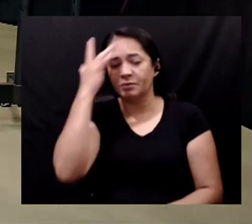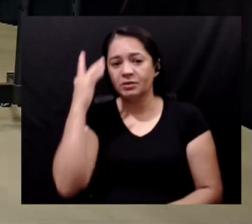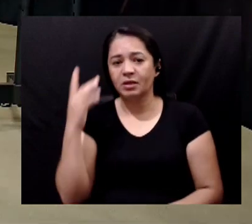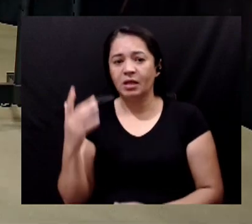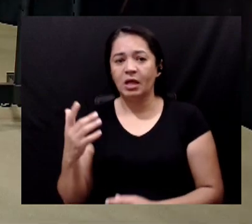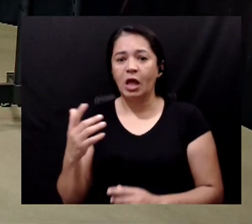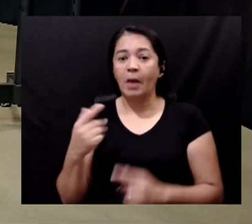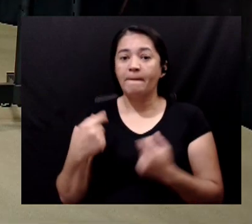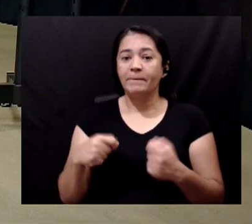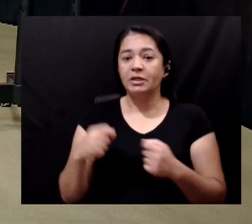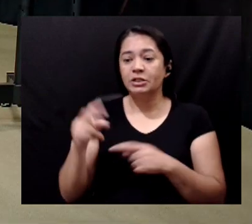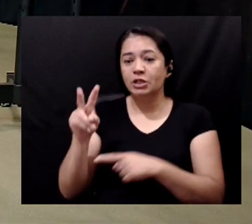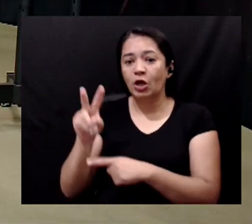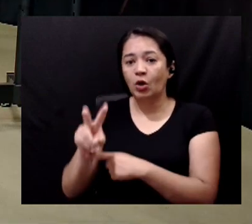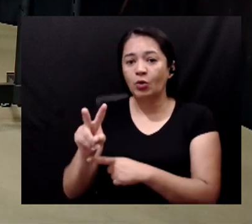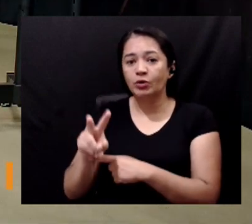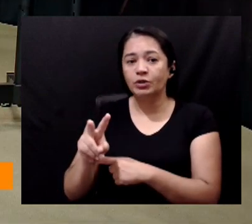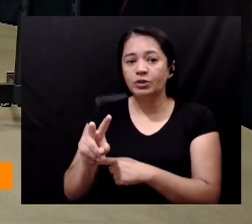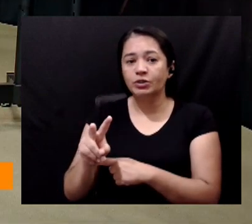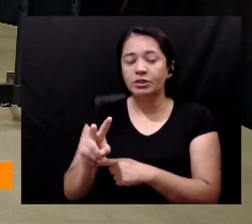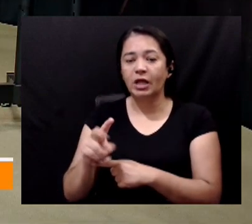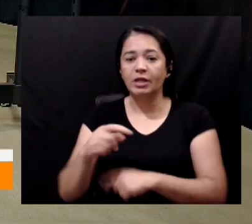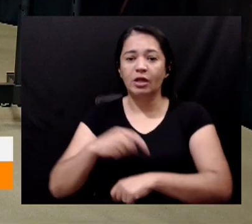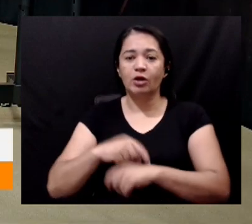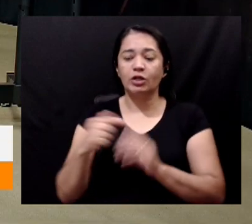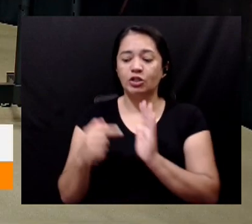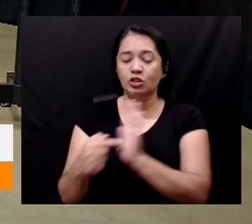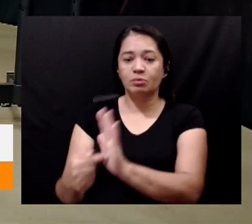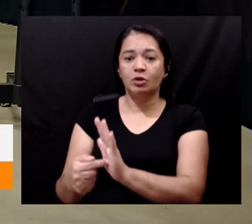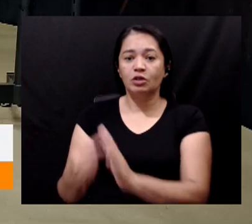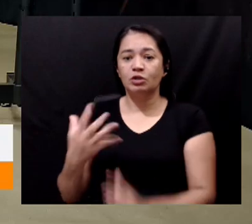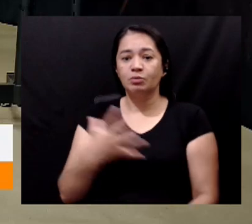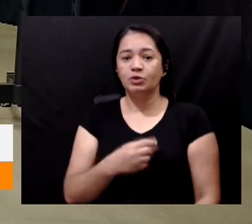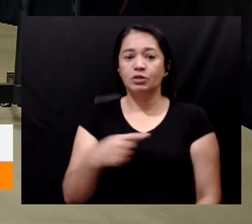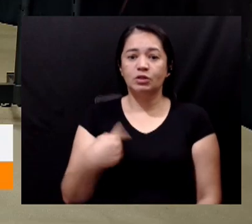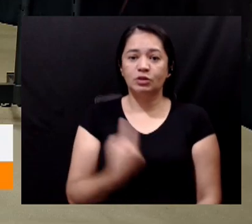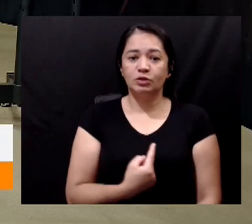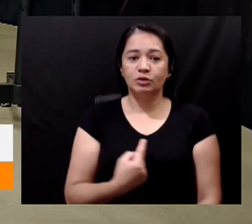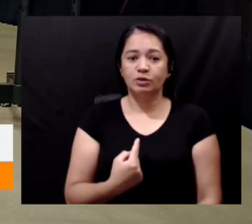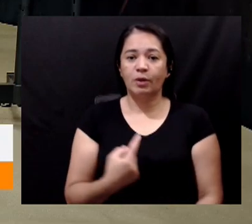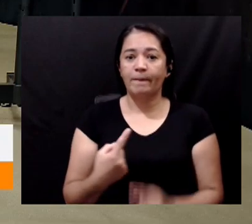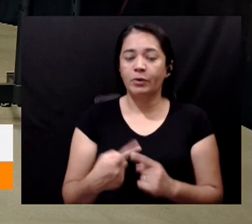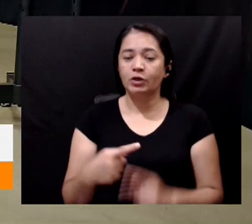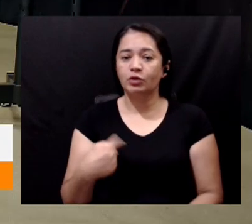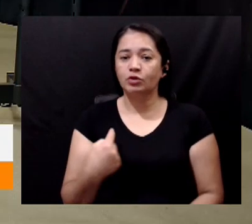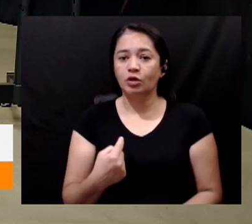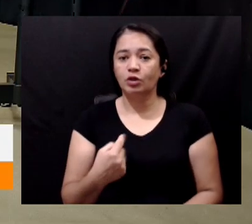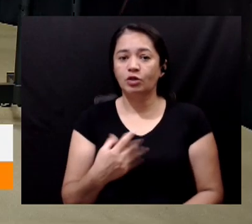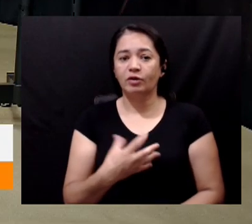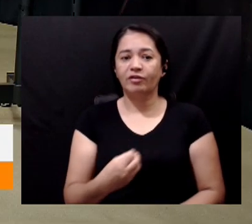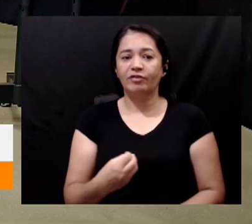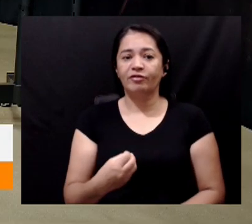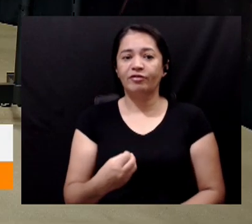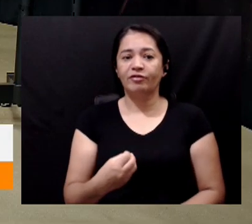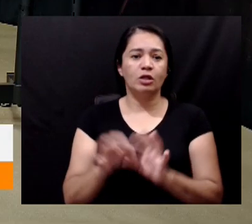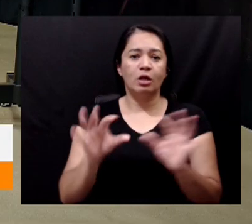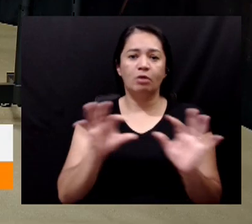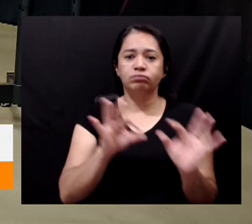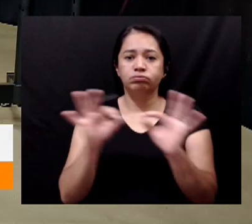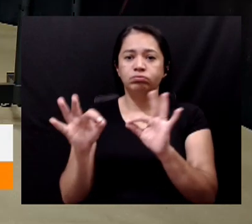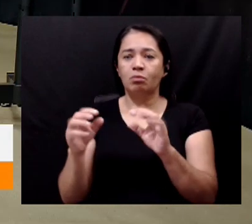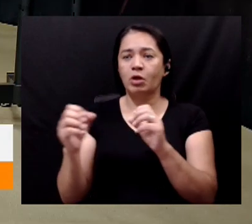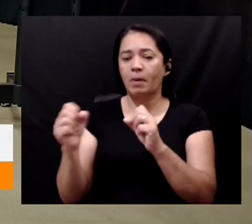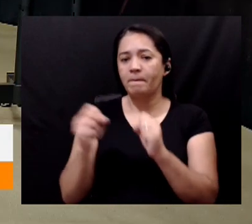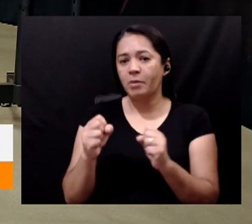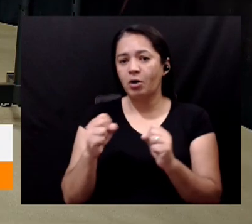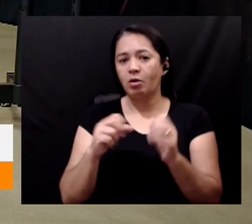a gente mostra para os nossos filhos, o que a gente exibe, né? Deixa os nossos filhos assistir, porque isso pode impactar. Daqui a pouquinho eu pergunto para a